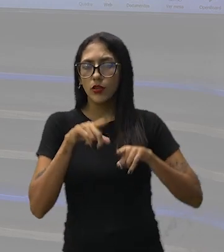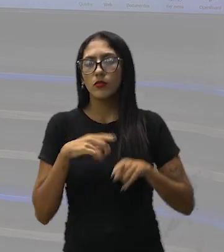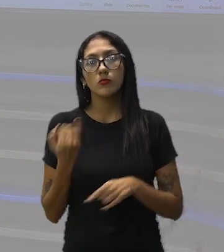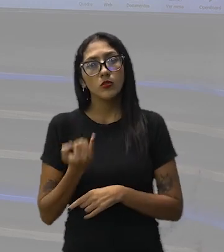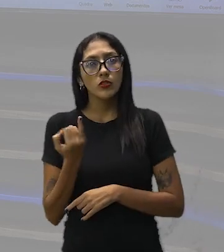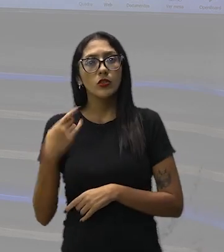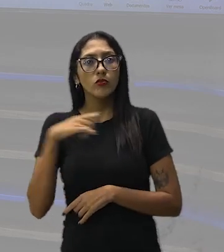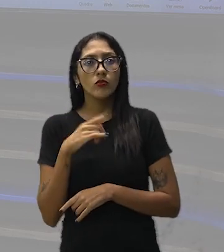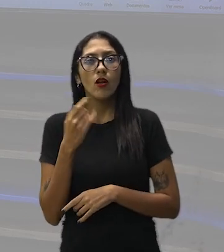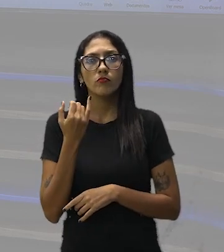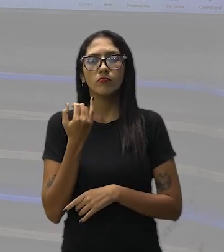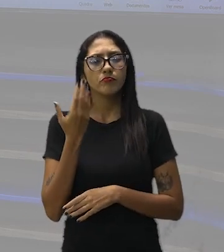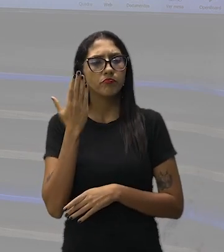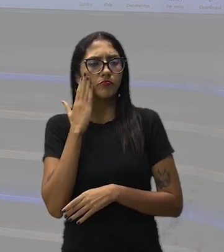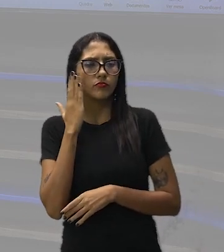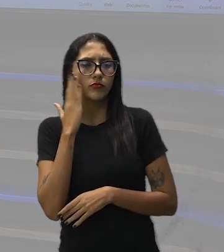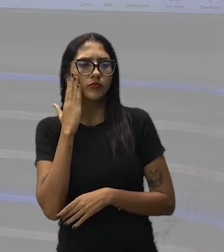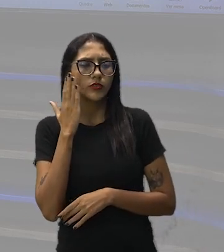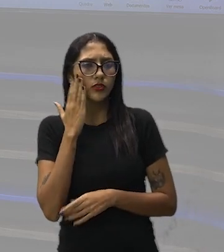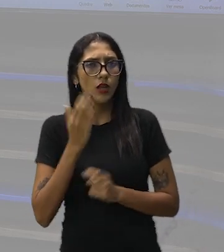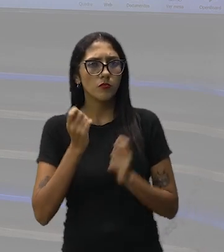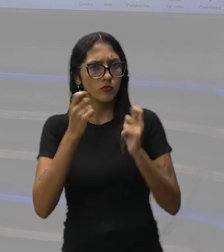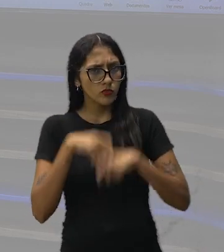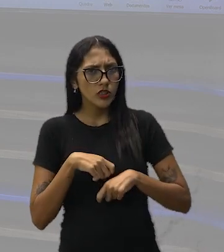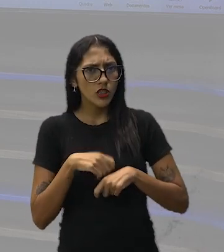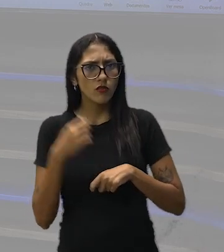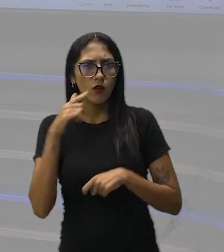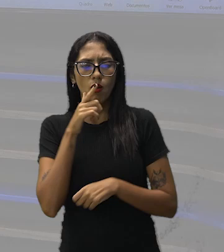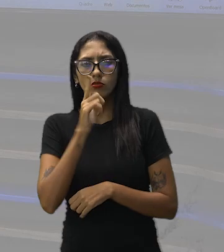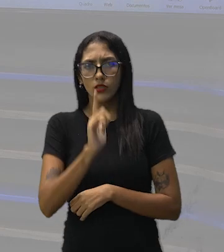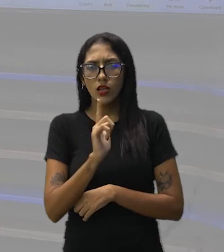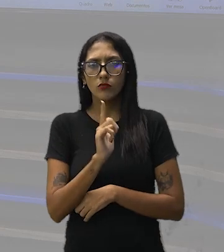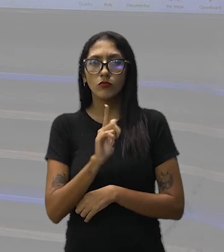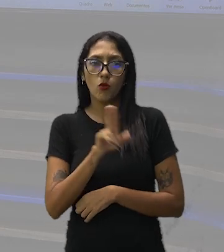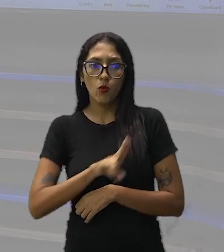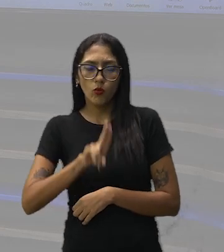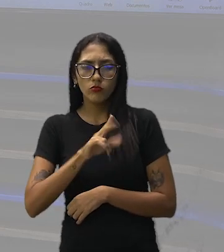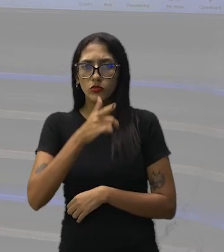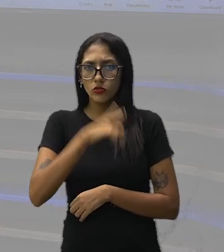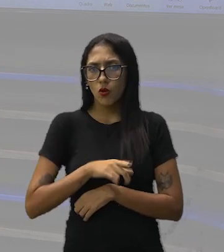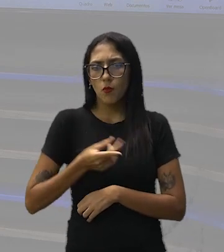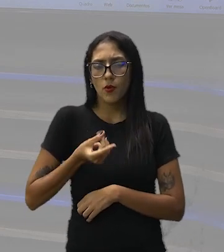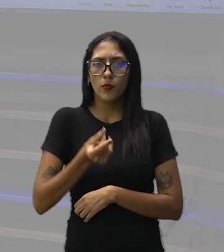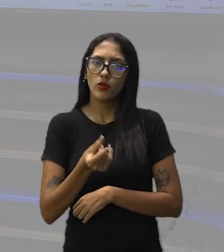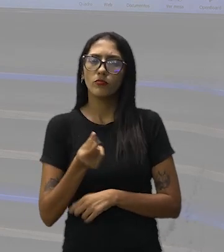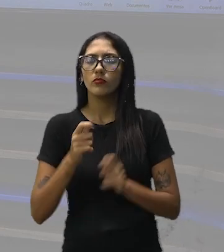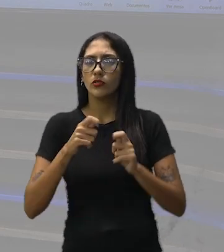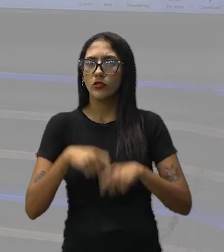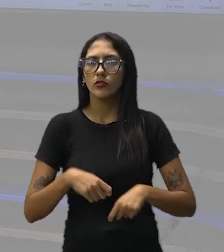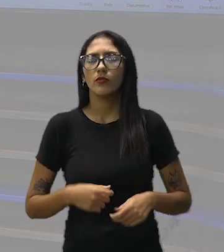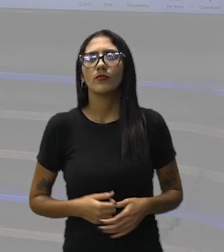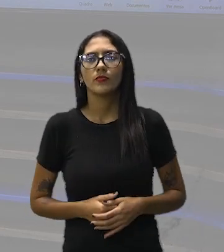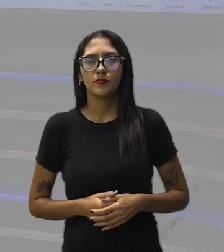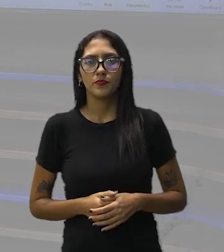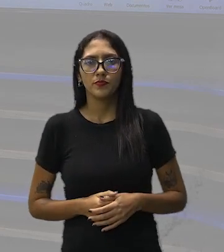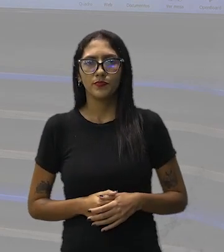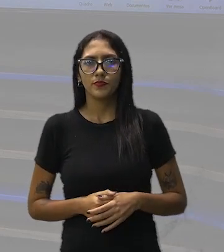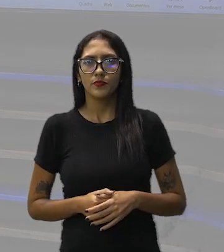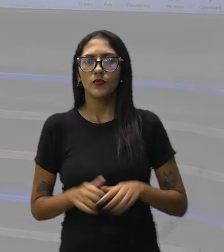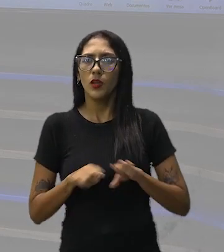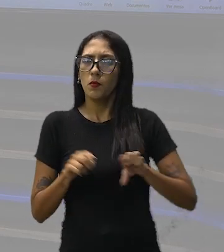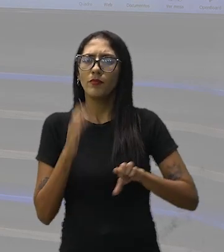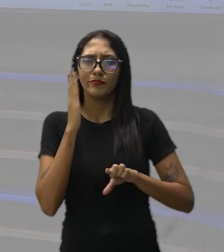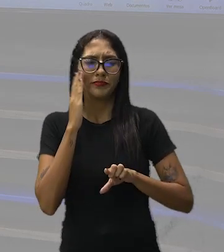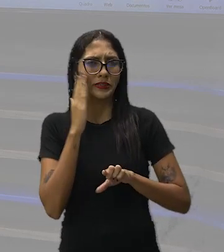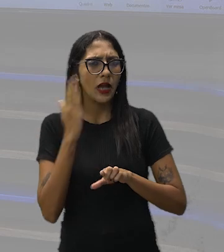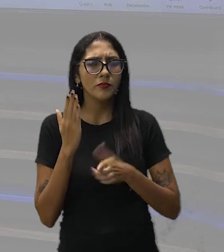você, de repente, conseguir reformar e reutilizar aquele produto, tá bom? Logicamente que existem produtos que